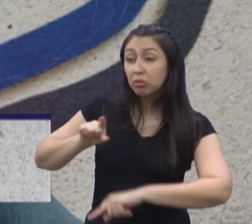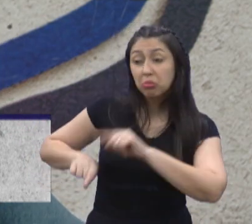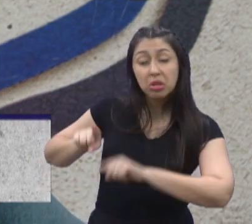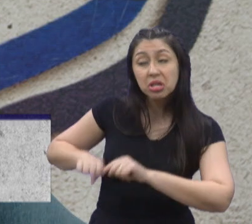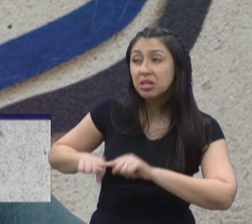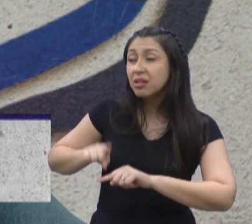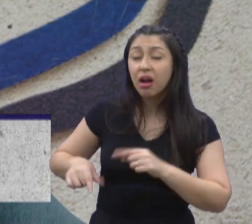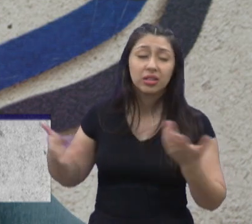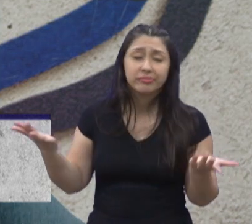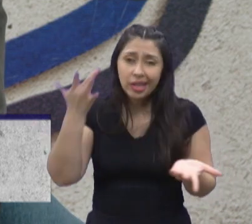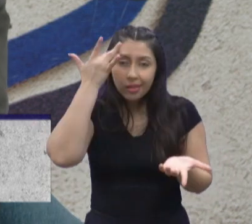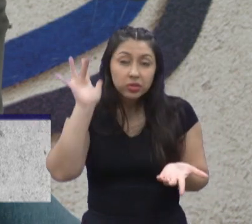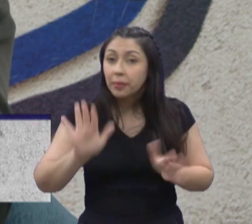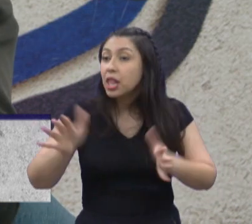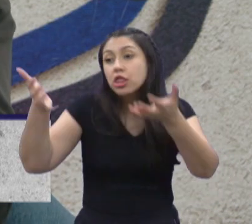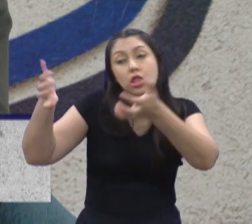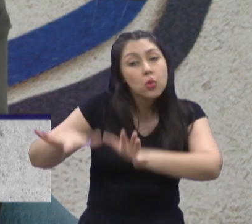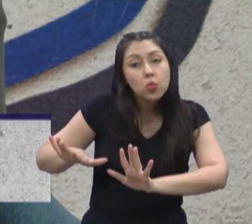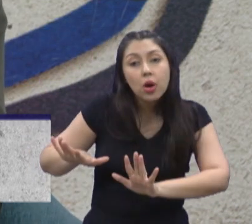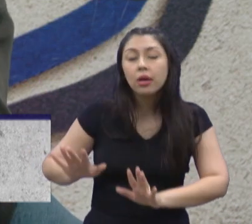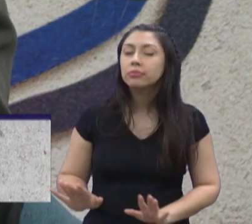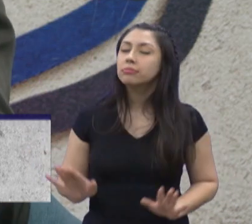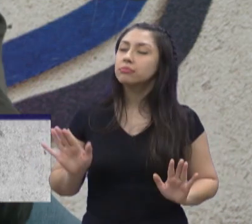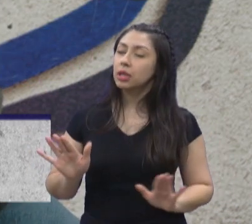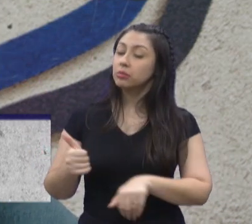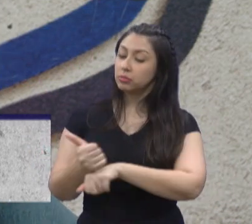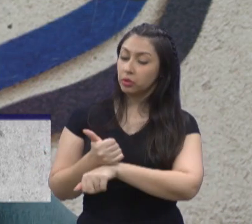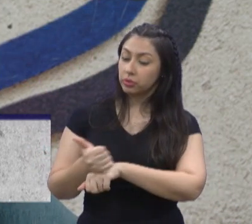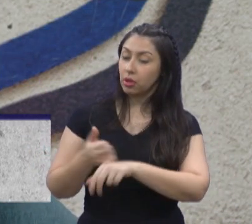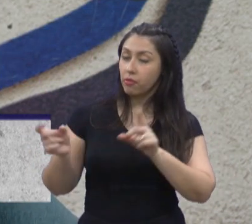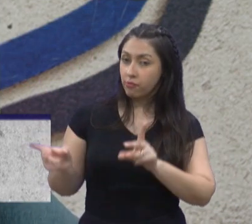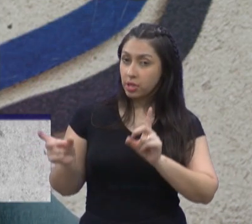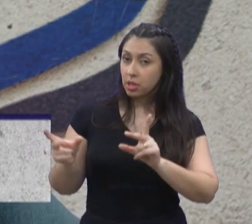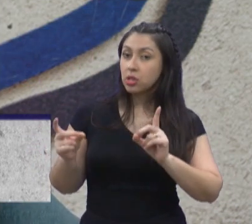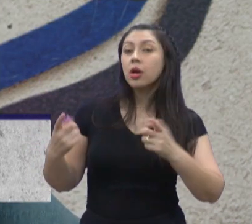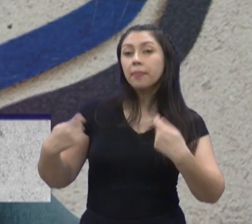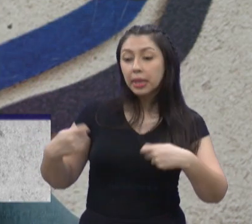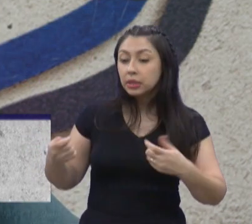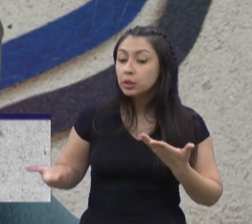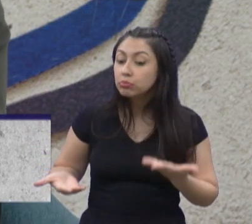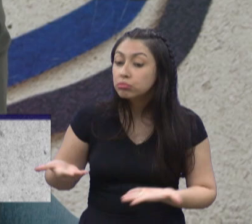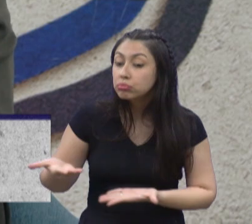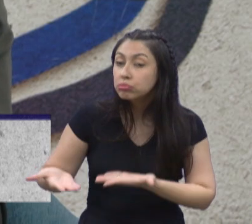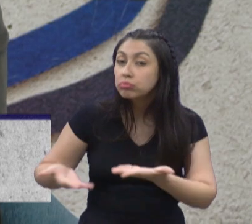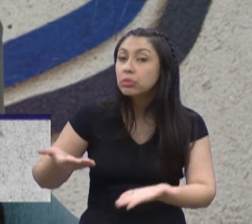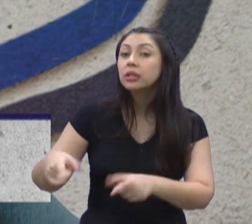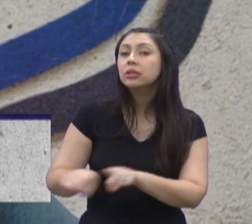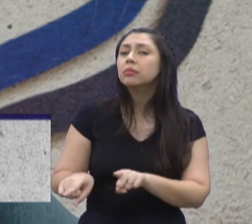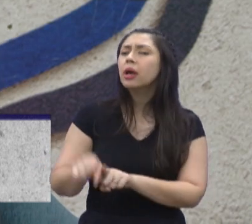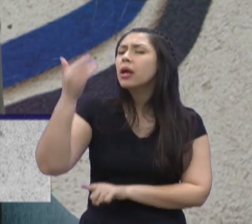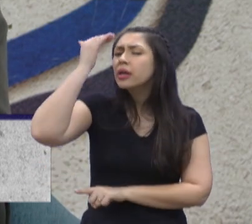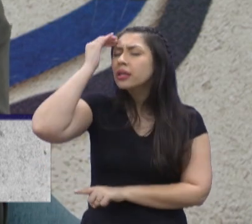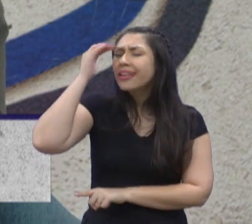por qualquer motivo ele não quis comprar. Mas nós, como vendedores, nós precisamos conduzir e entender até o porquê de não ter